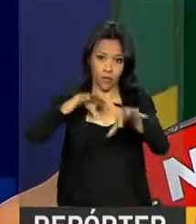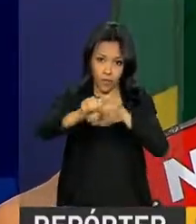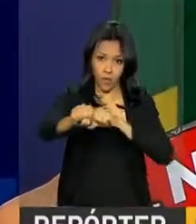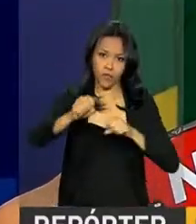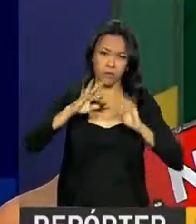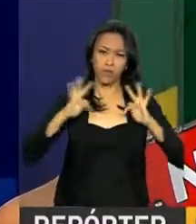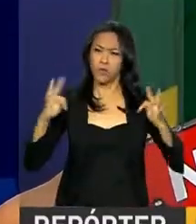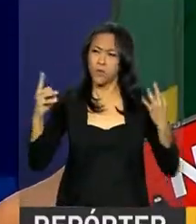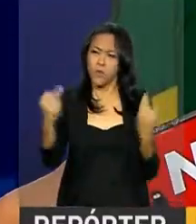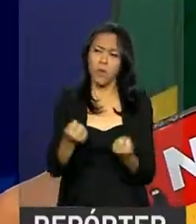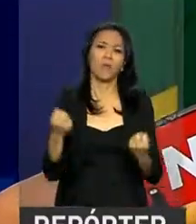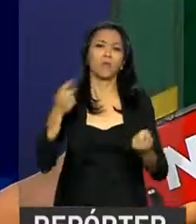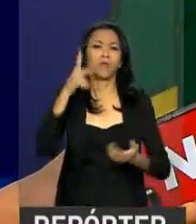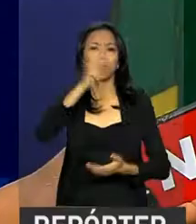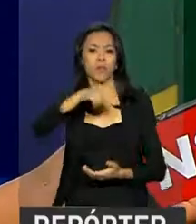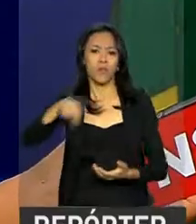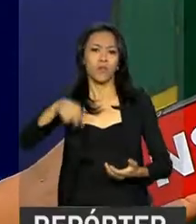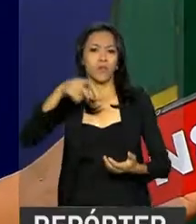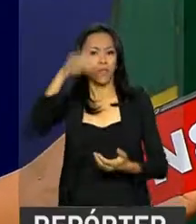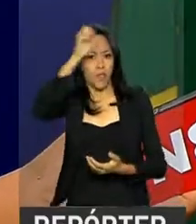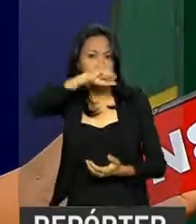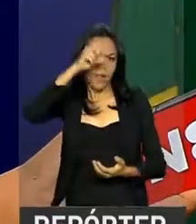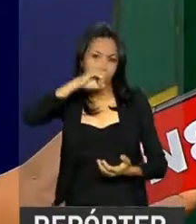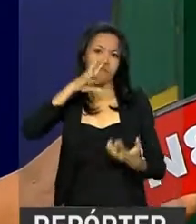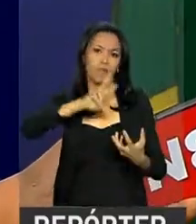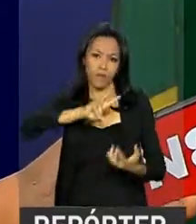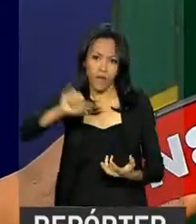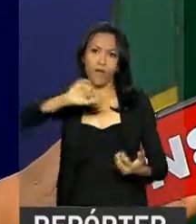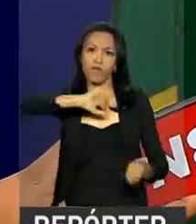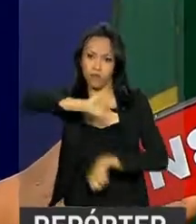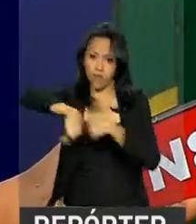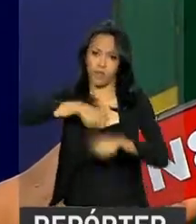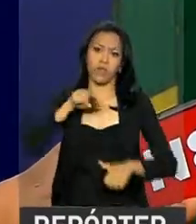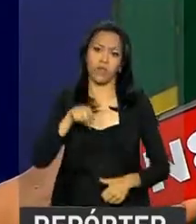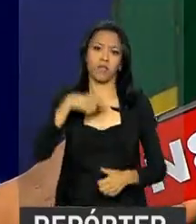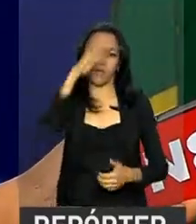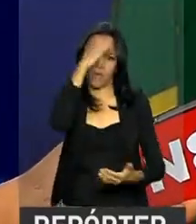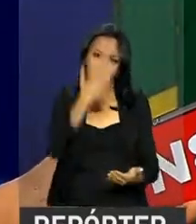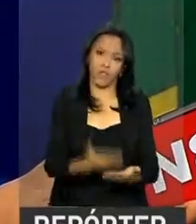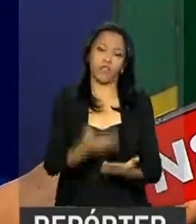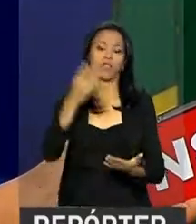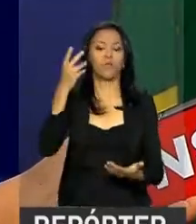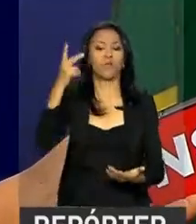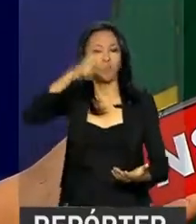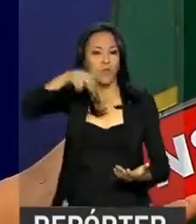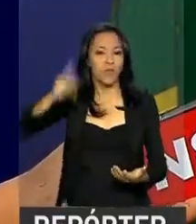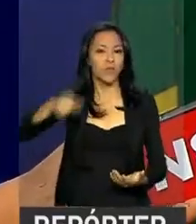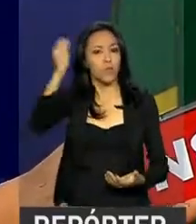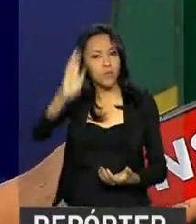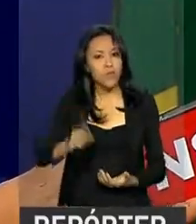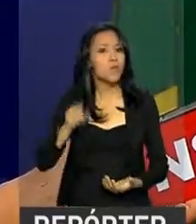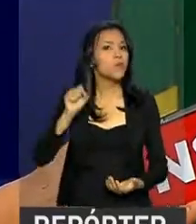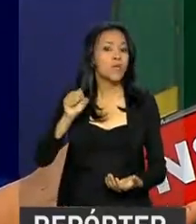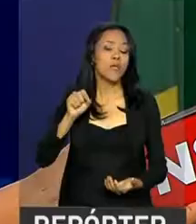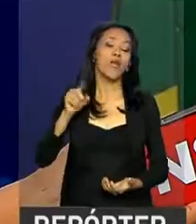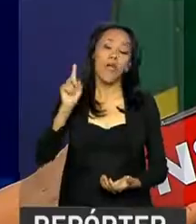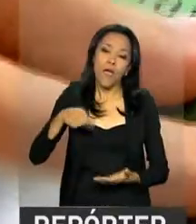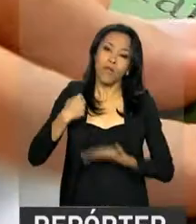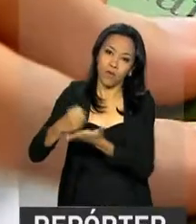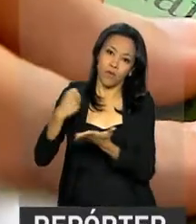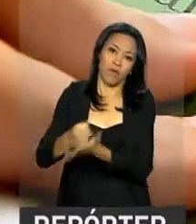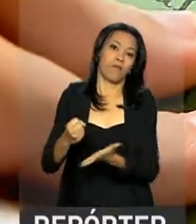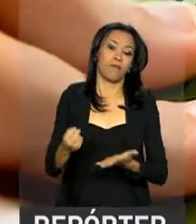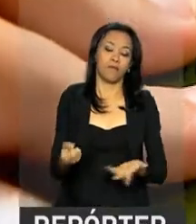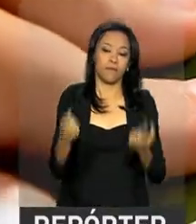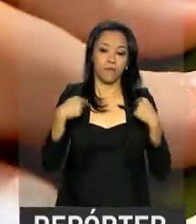professores que estão atuando nós vamos reverter esse quadro eu acredito muito no professor brasileiro o que ele precisa ser apoiado